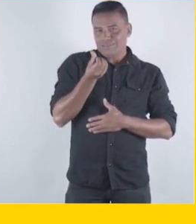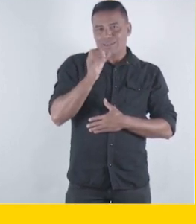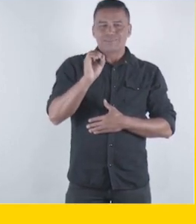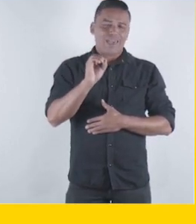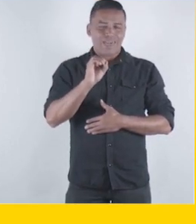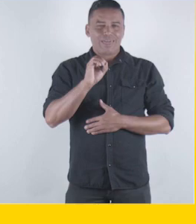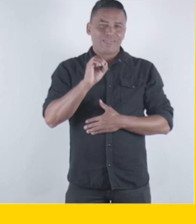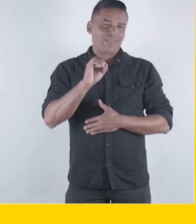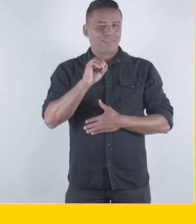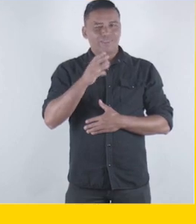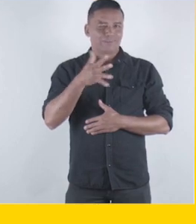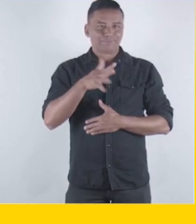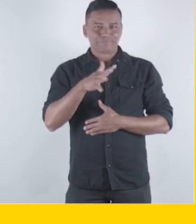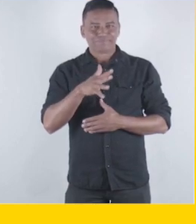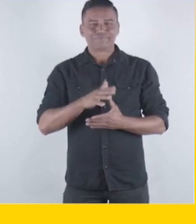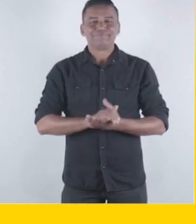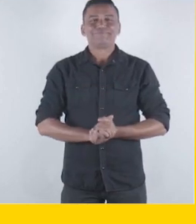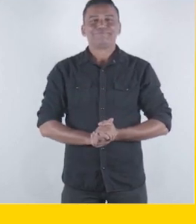Já entrei na casa dos 60.